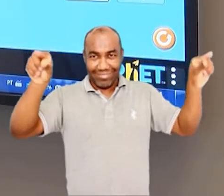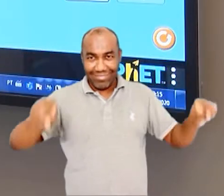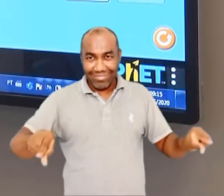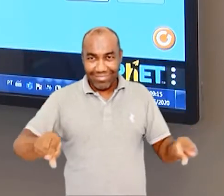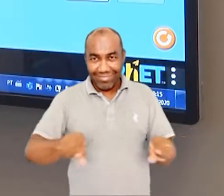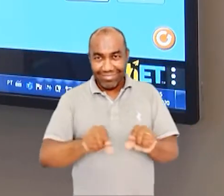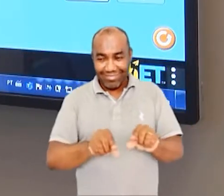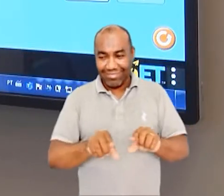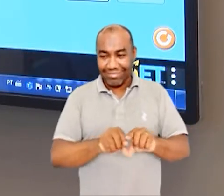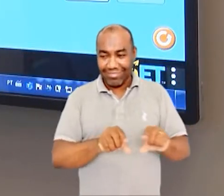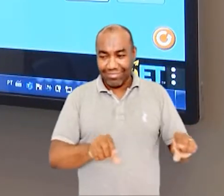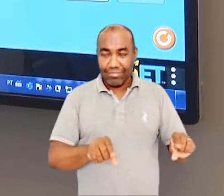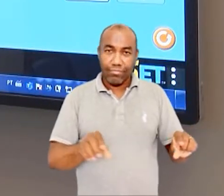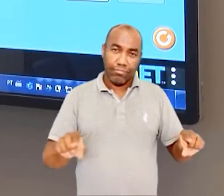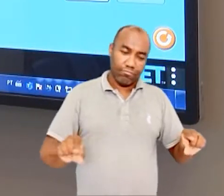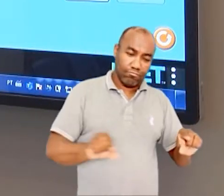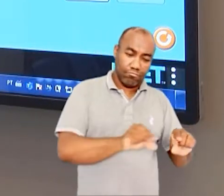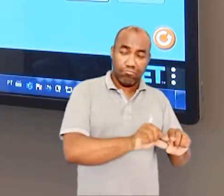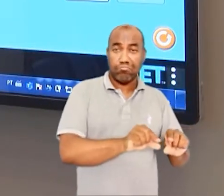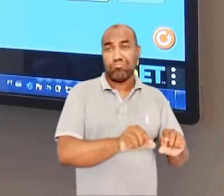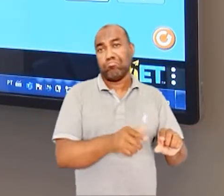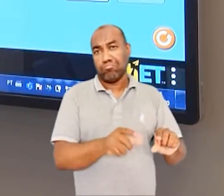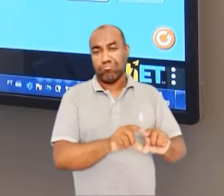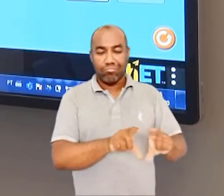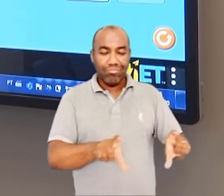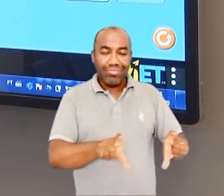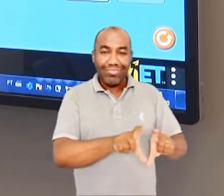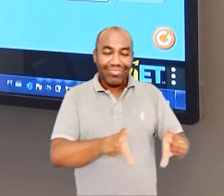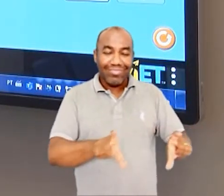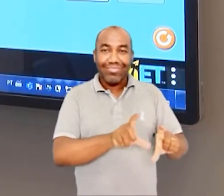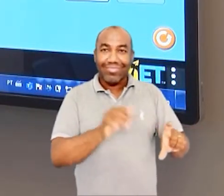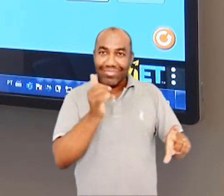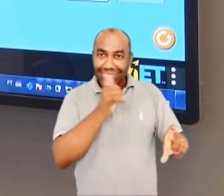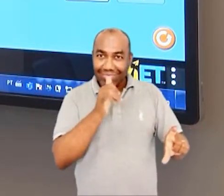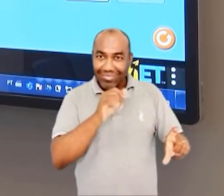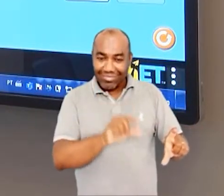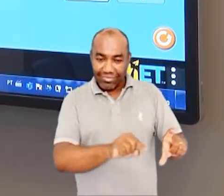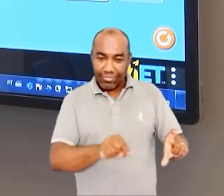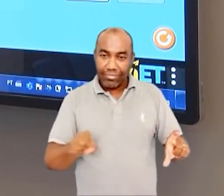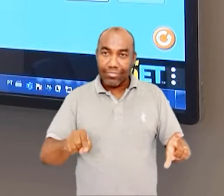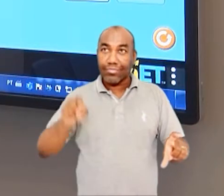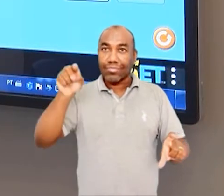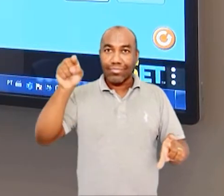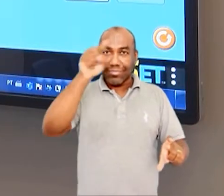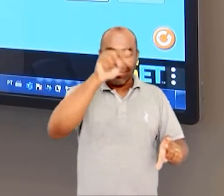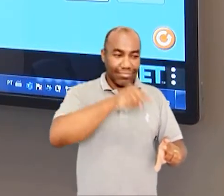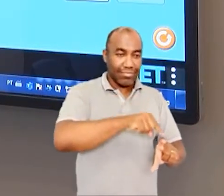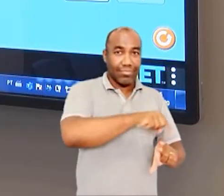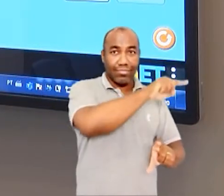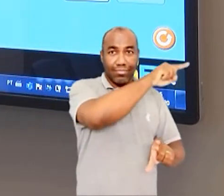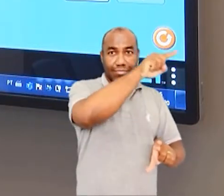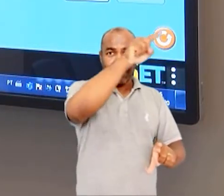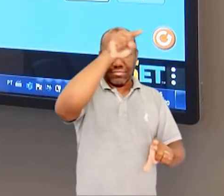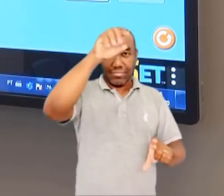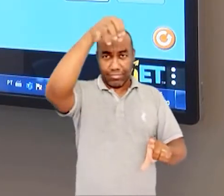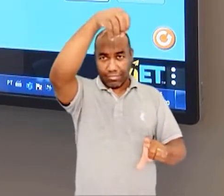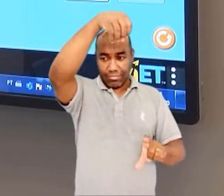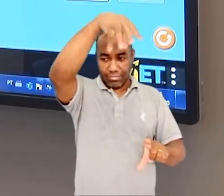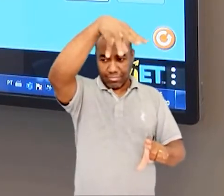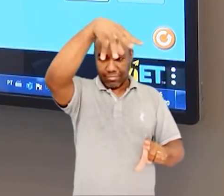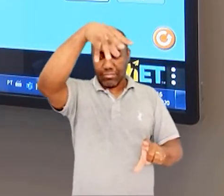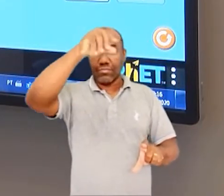verdade, né? E fechar o circuito. Veja, agora você observa que esta